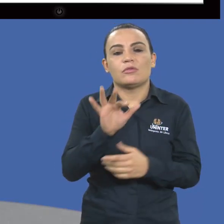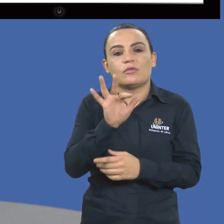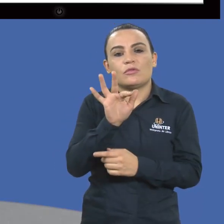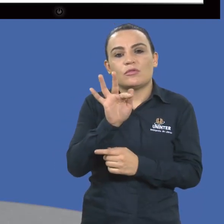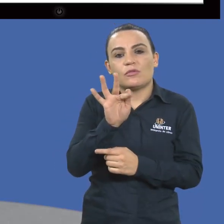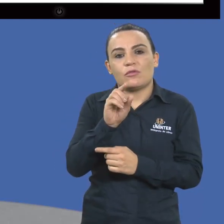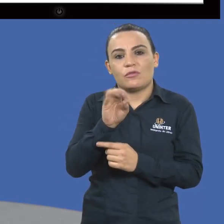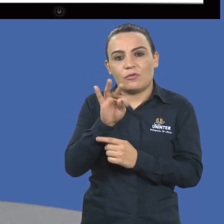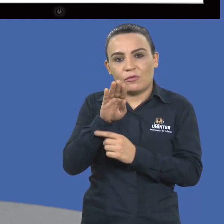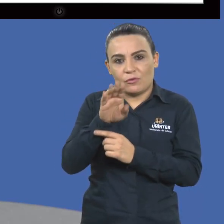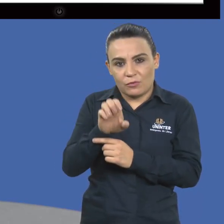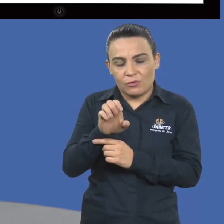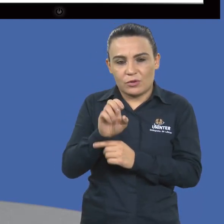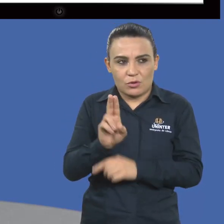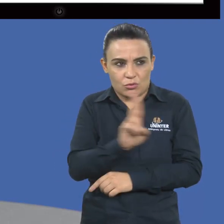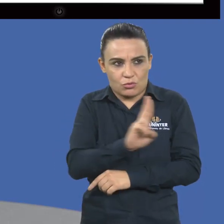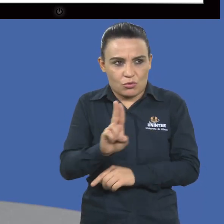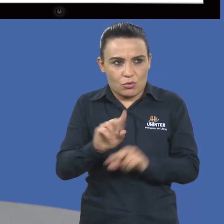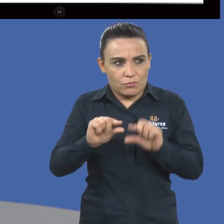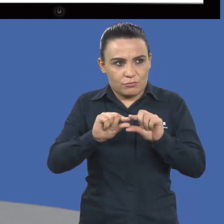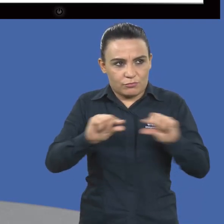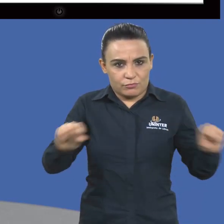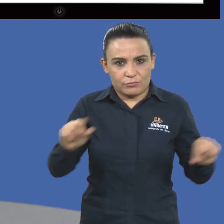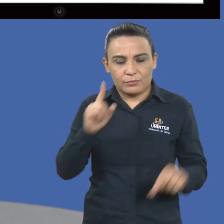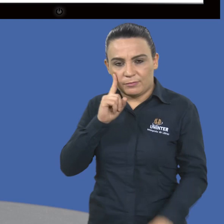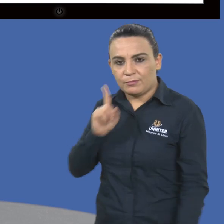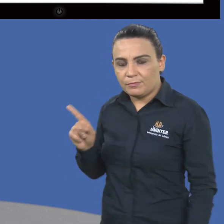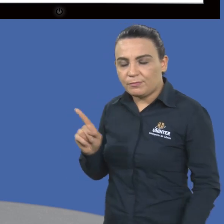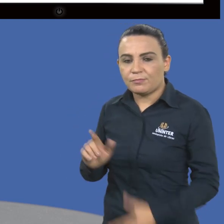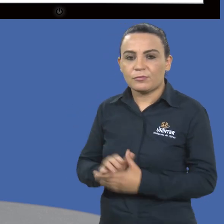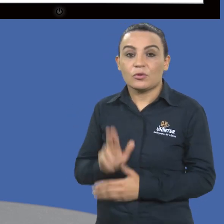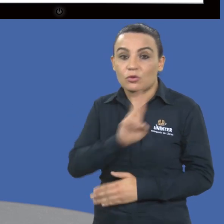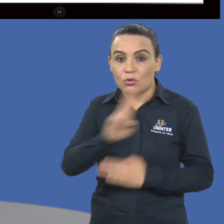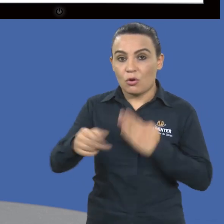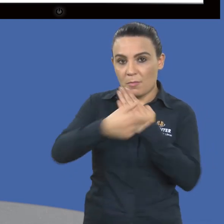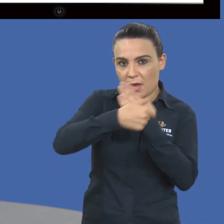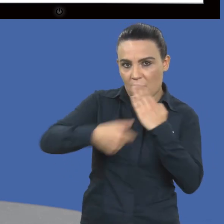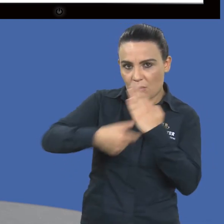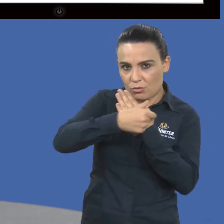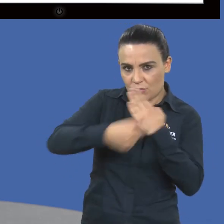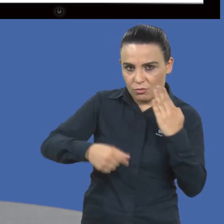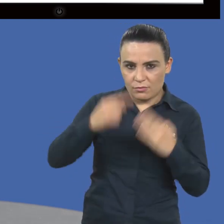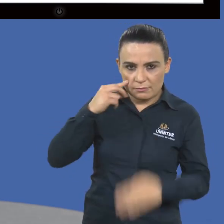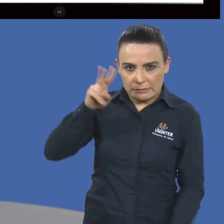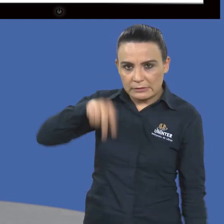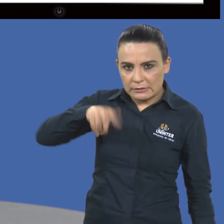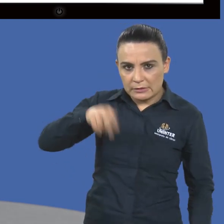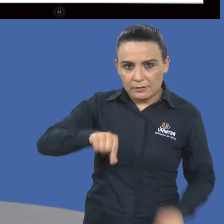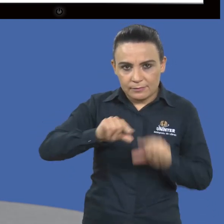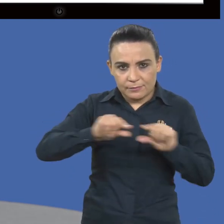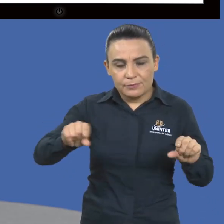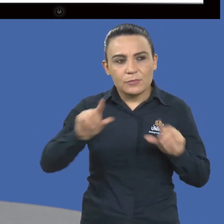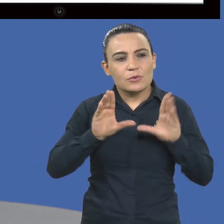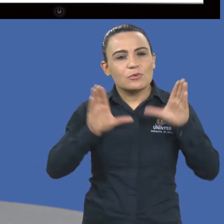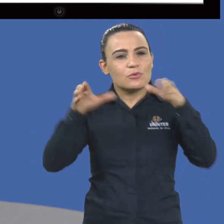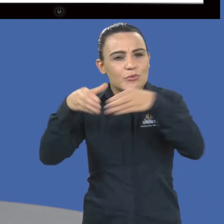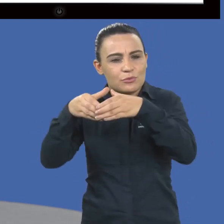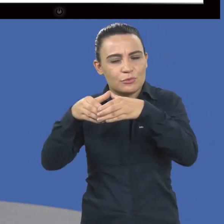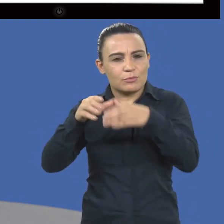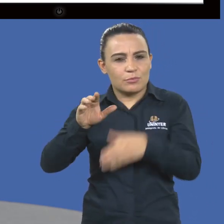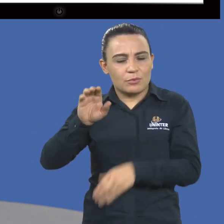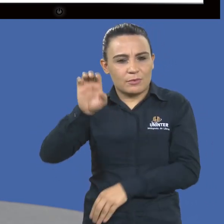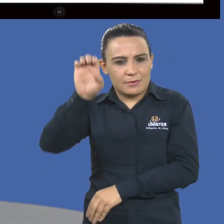foi tirado, do livro do Thompson e Thompson, que é um livro bem famoso. Mas no primeiro grupo do